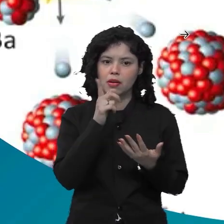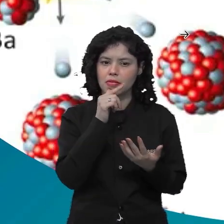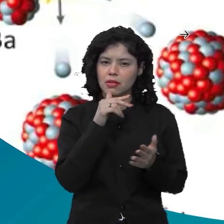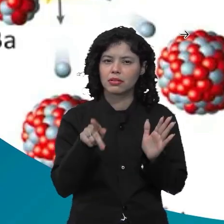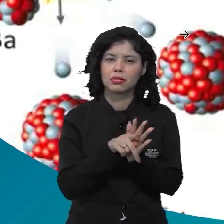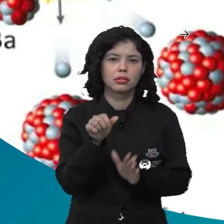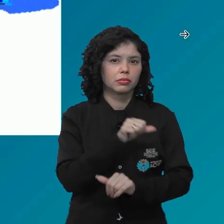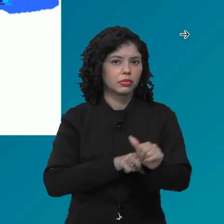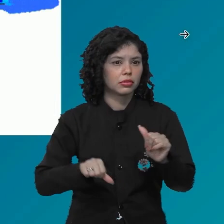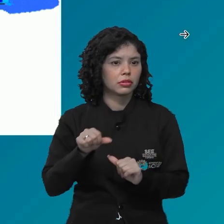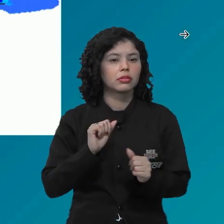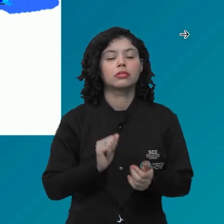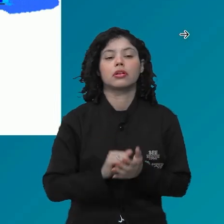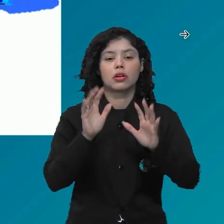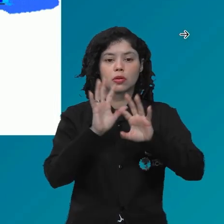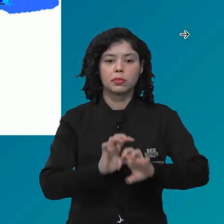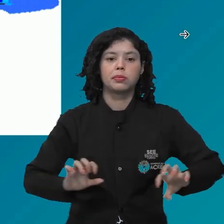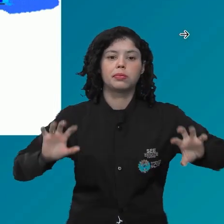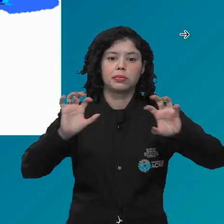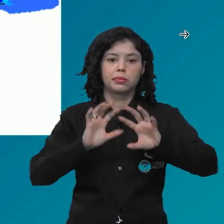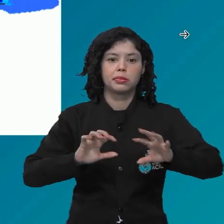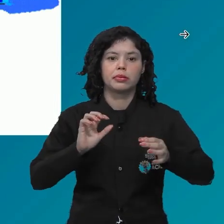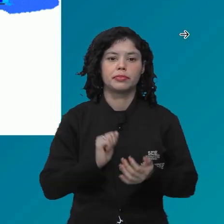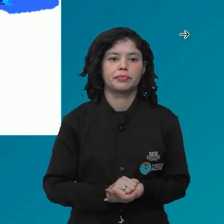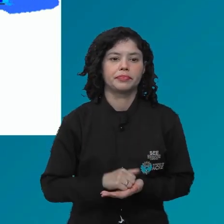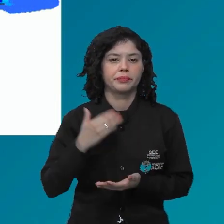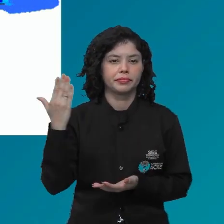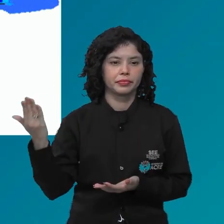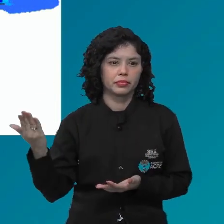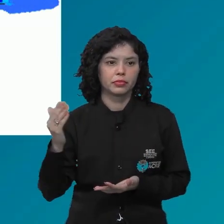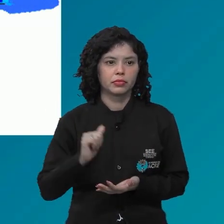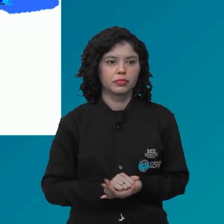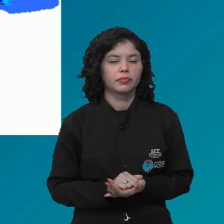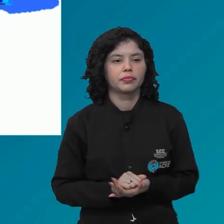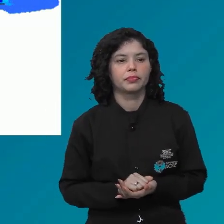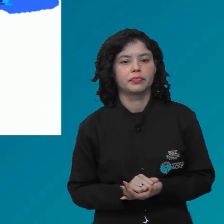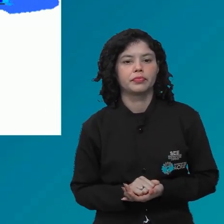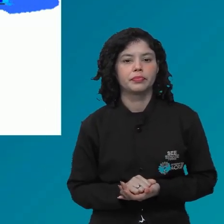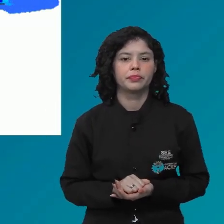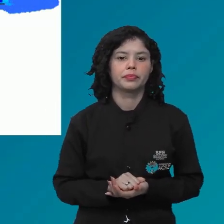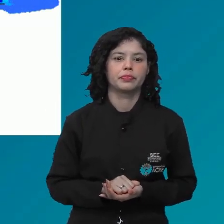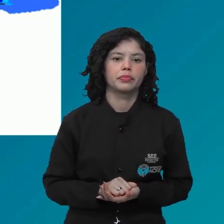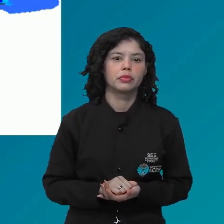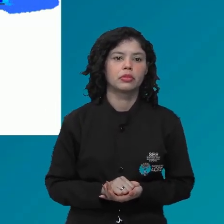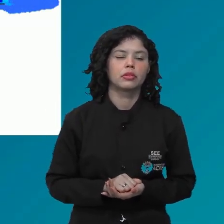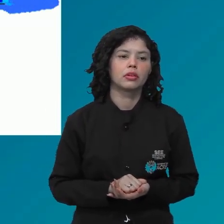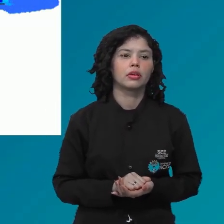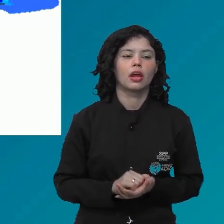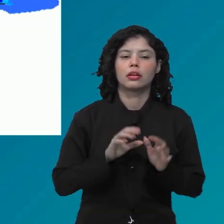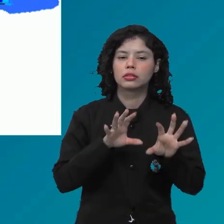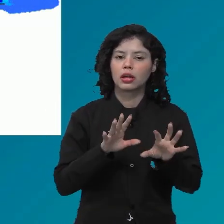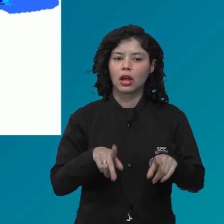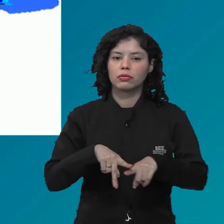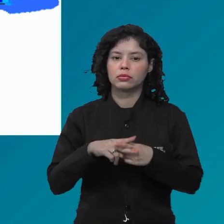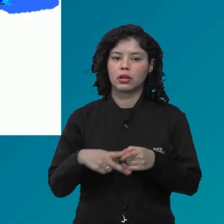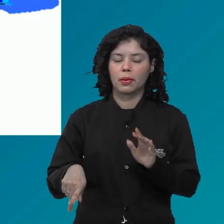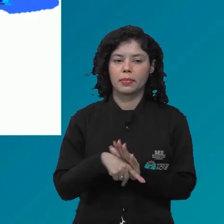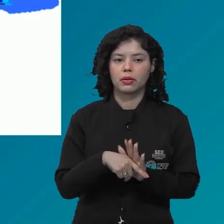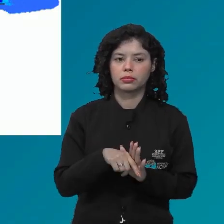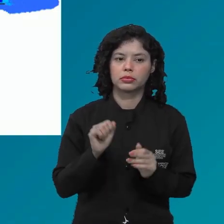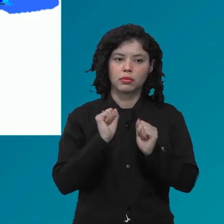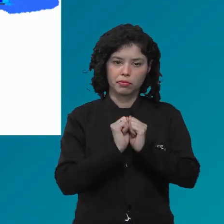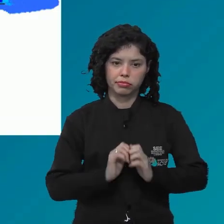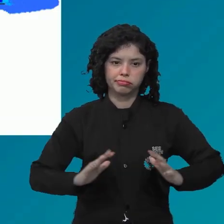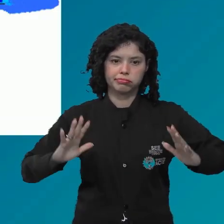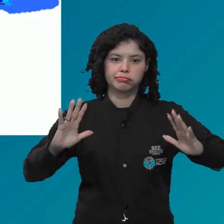vai ser transformada em vapor. Então, aqui, ó, é assim que funciona, gente. Assim é o funcionamento ali da usina nuclear. Então,